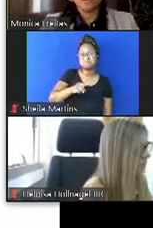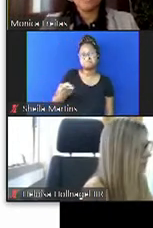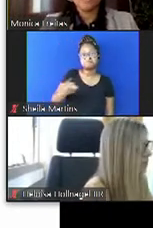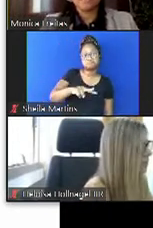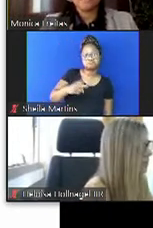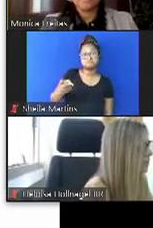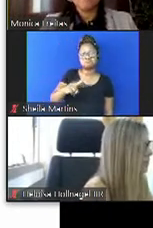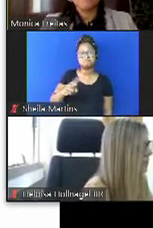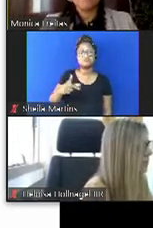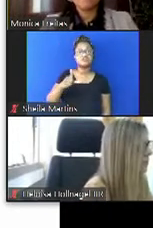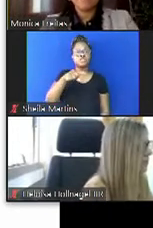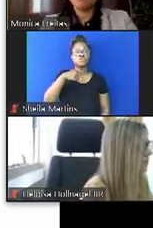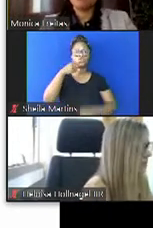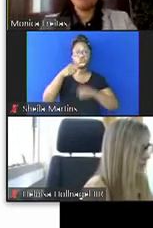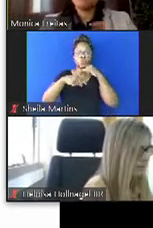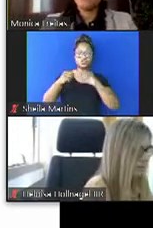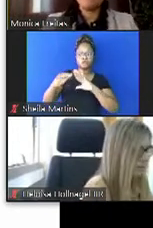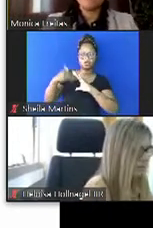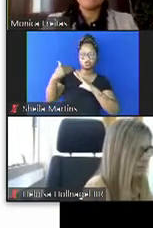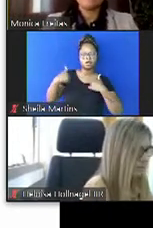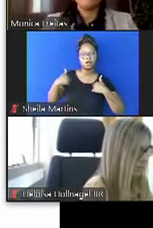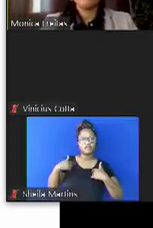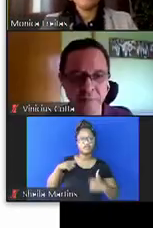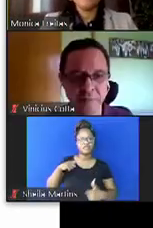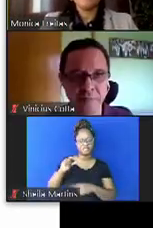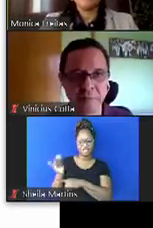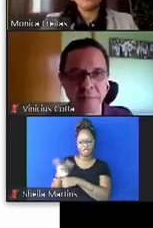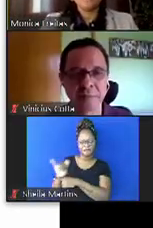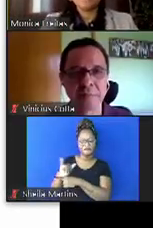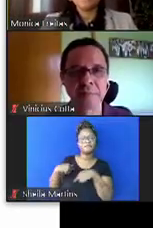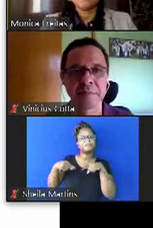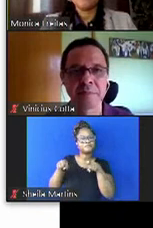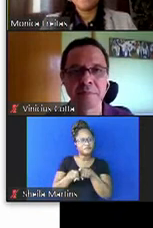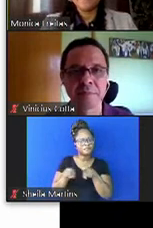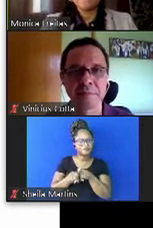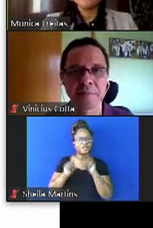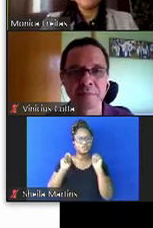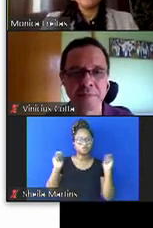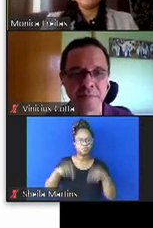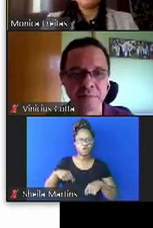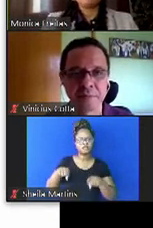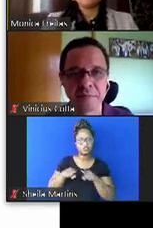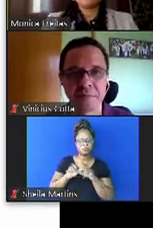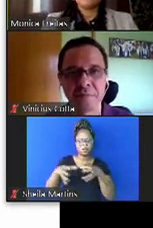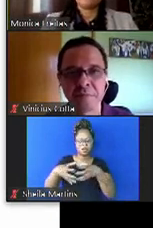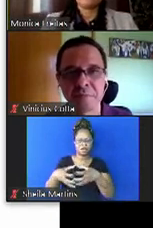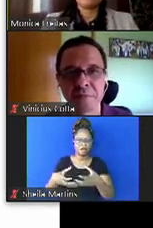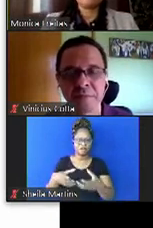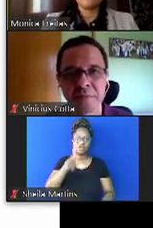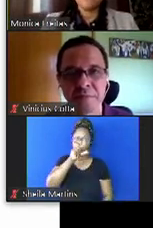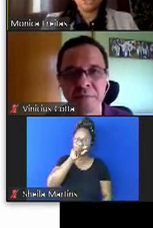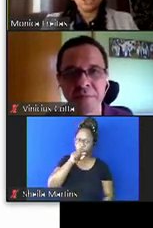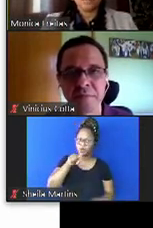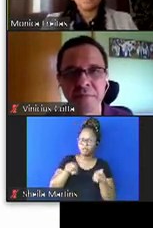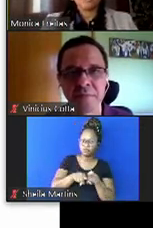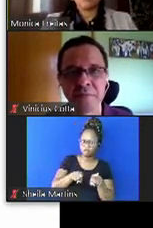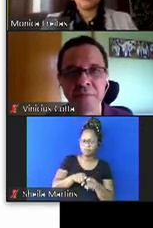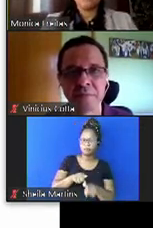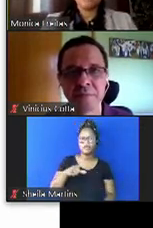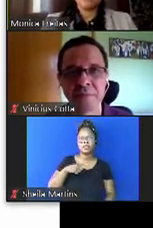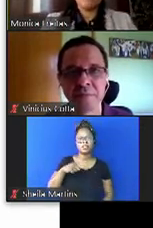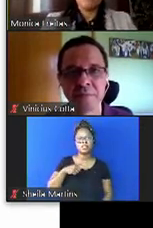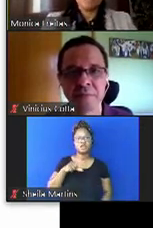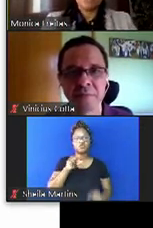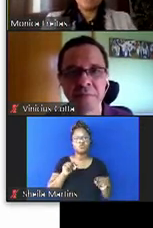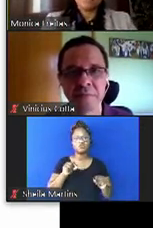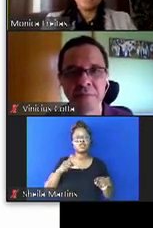dúvida, vocês podem também escrever, também tem o YouTube da Fundação e tem o Twitter também. E a Fundação, ela conta com 3